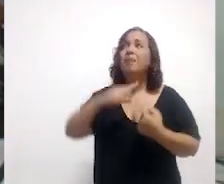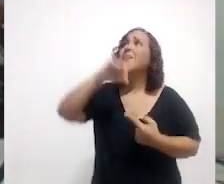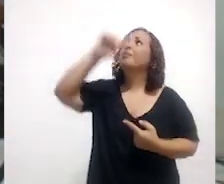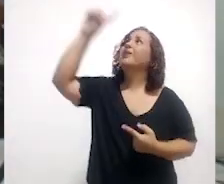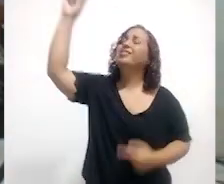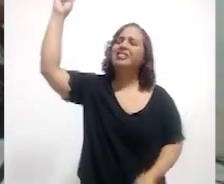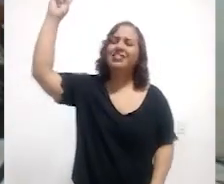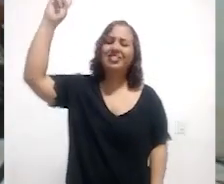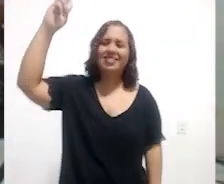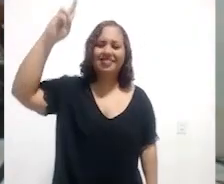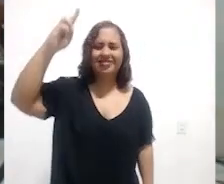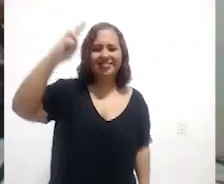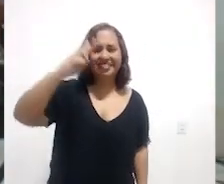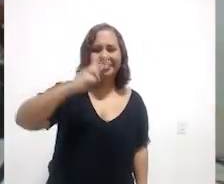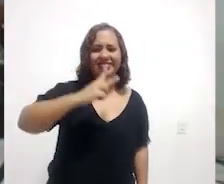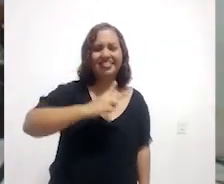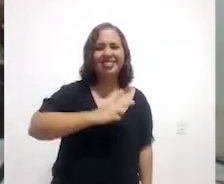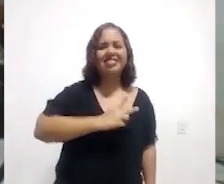curar.